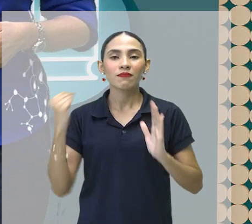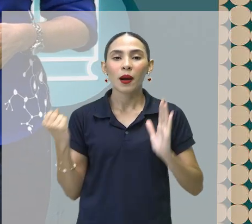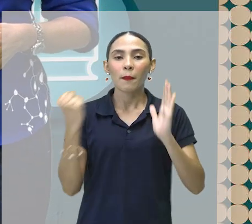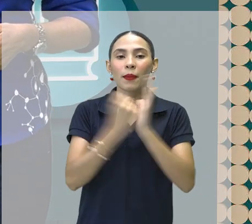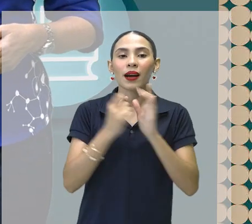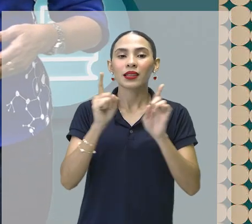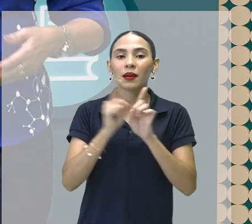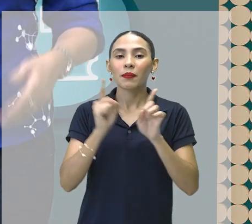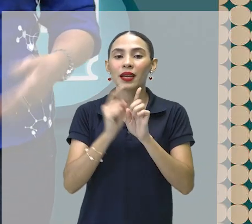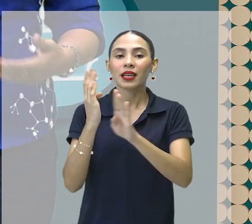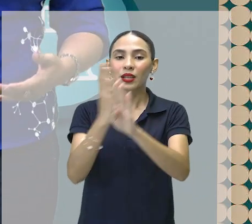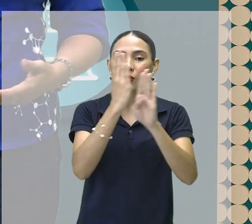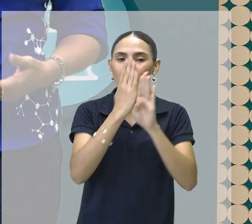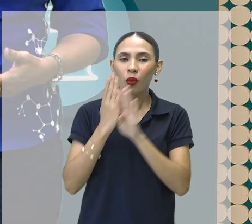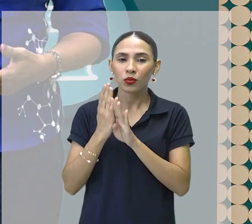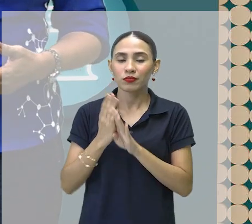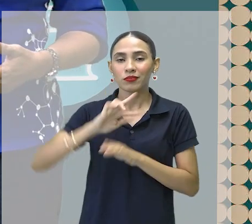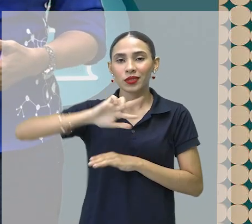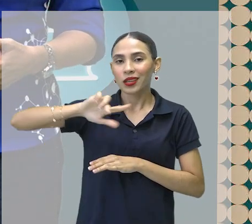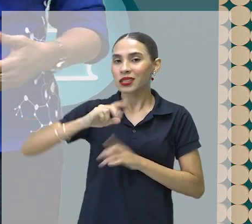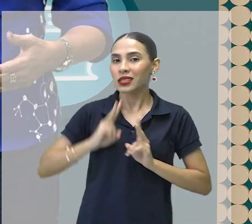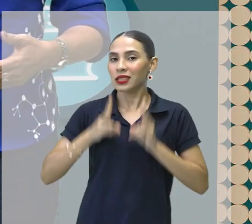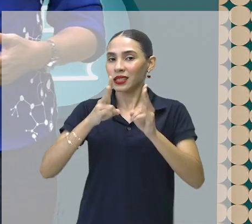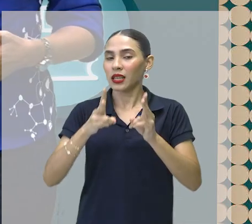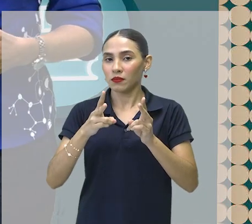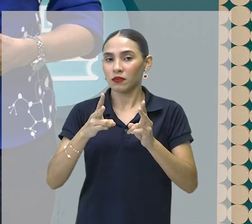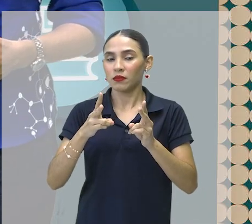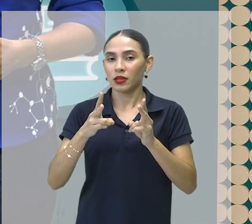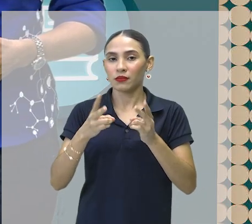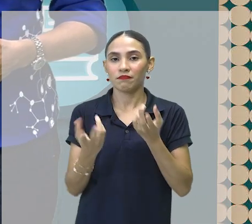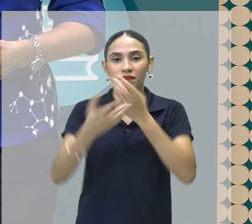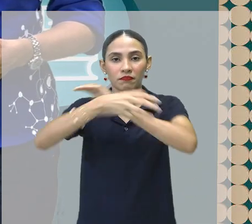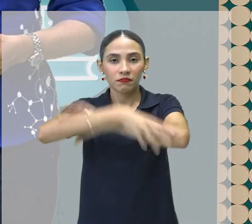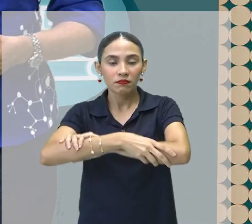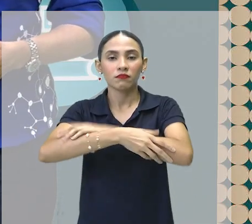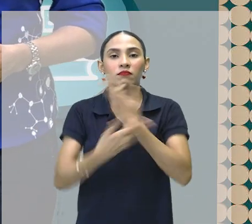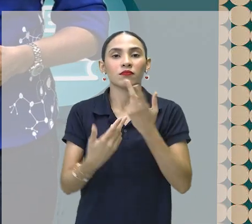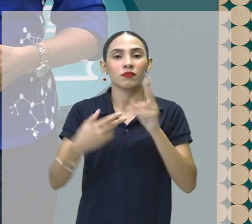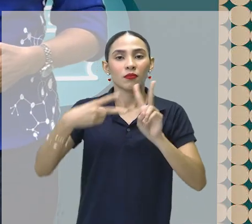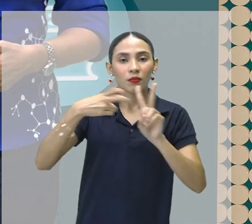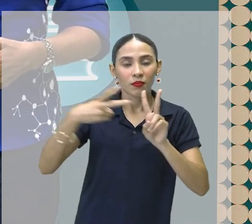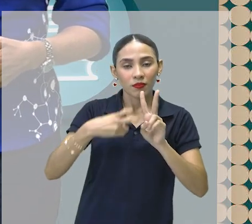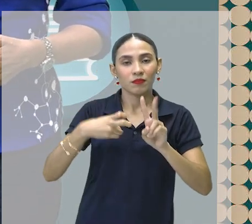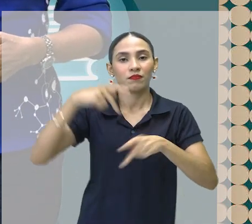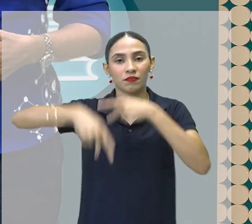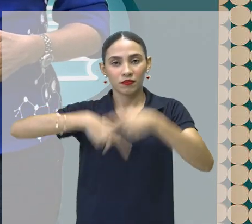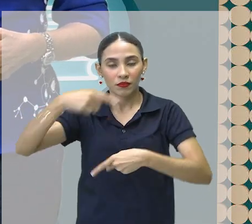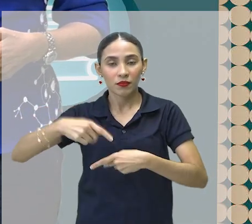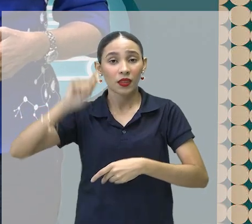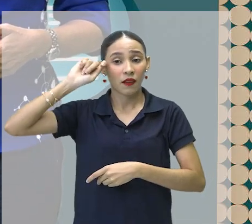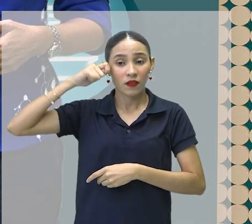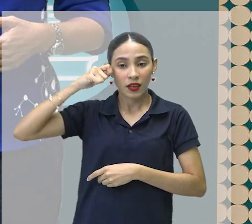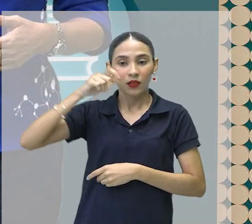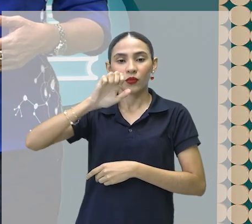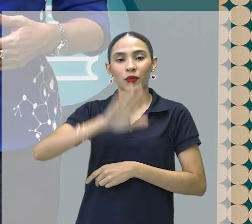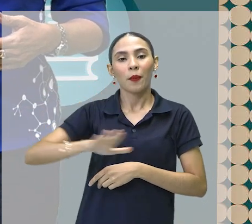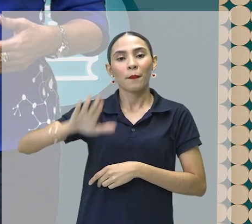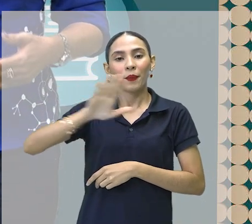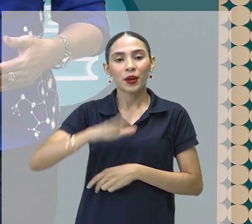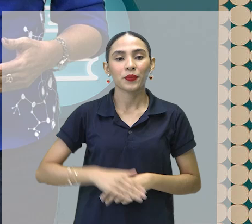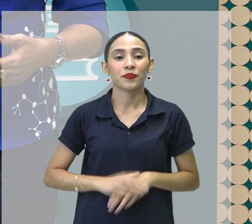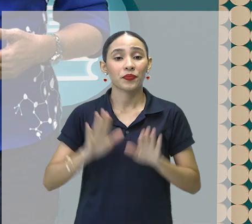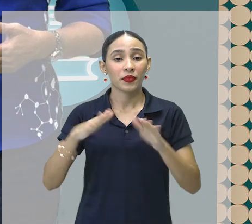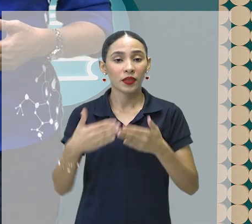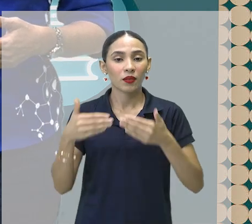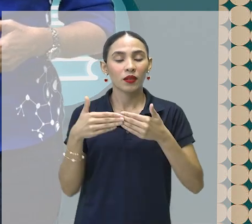por encontros, nem sempre pacíficos, entre povos indígenas, africanos e europeus.